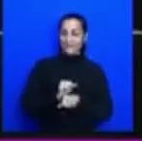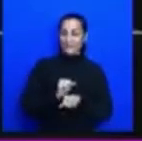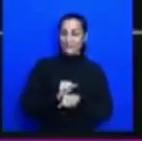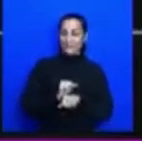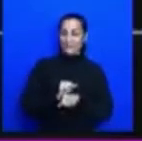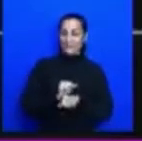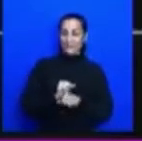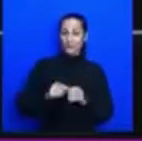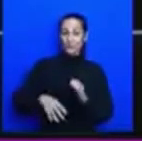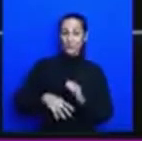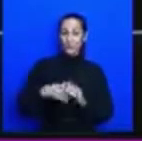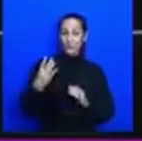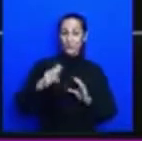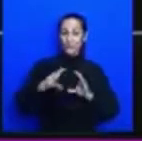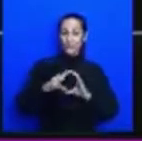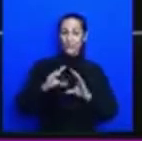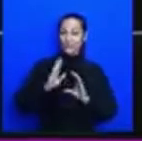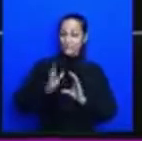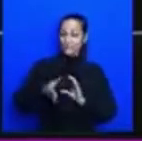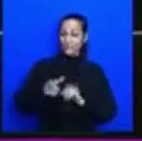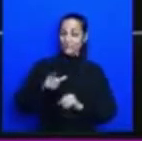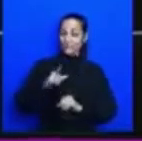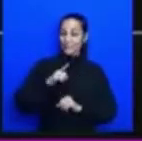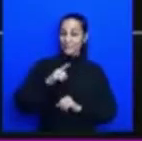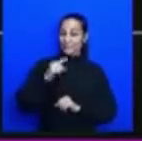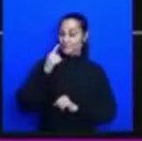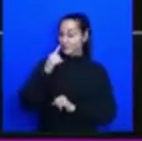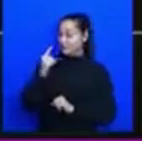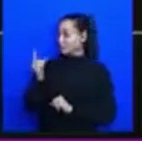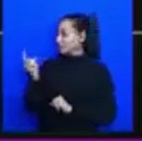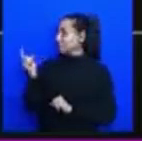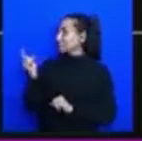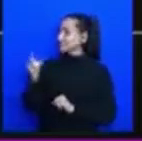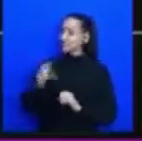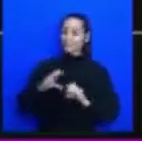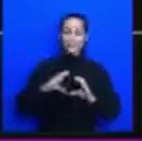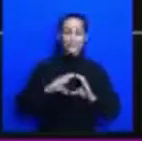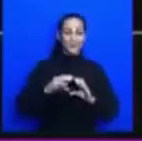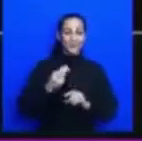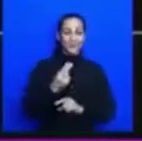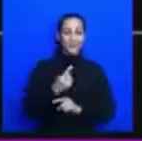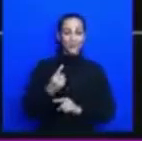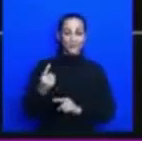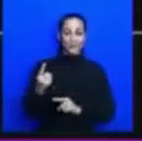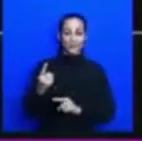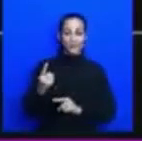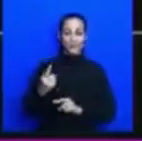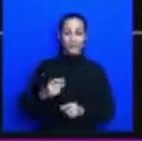Aguardando, quarto número que já tá aqui. E esse é o número 21.